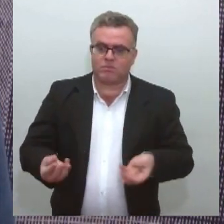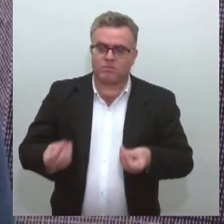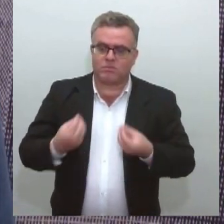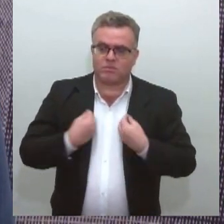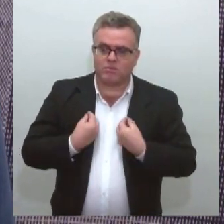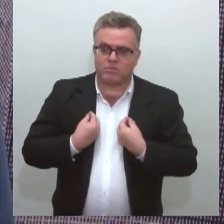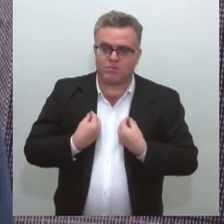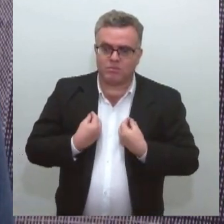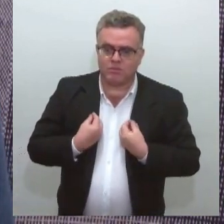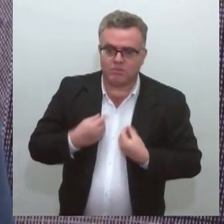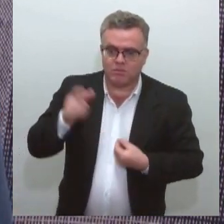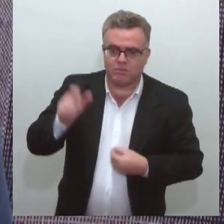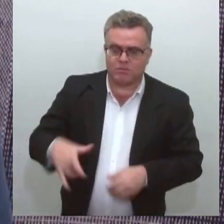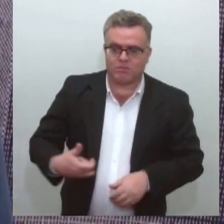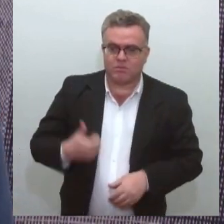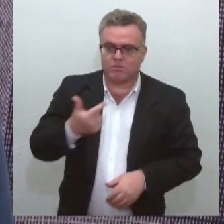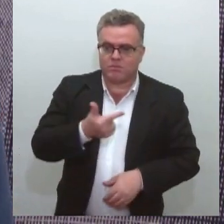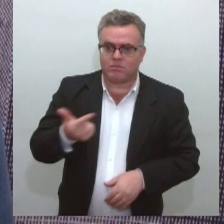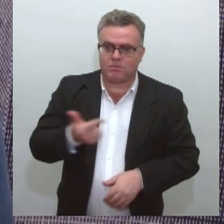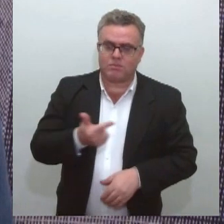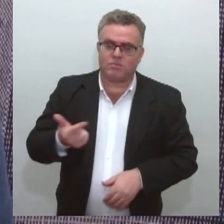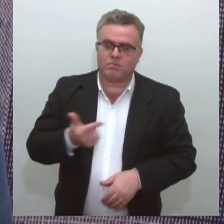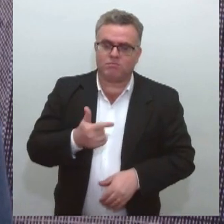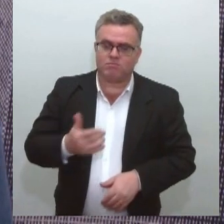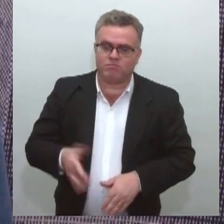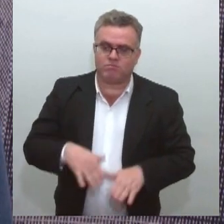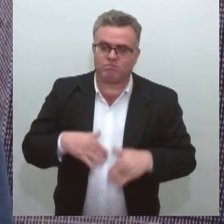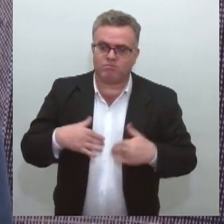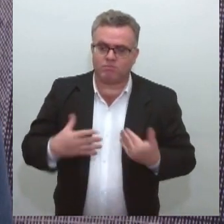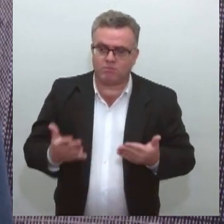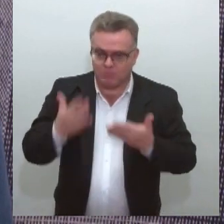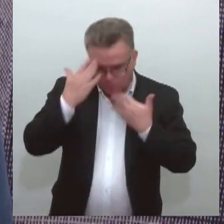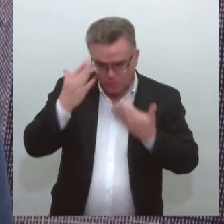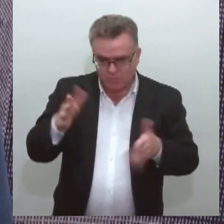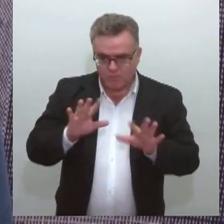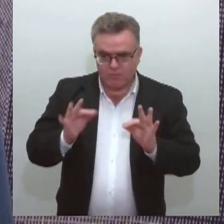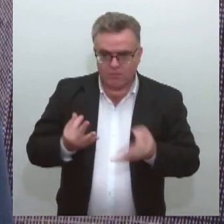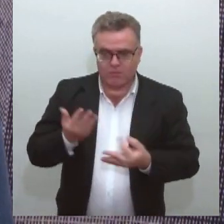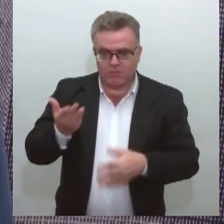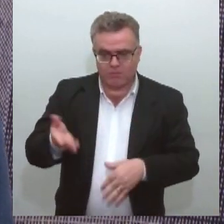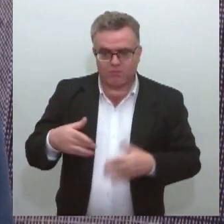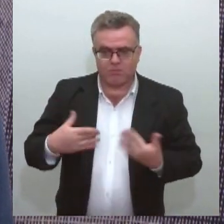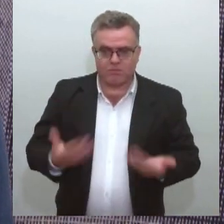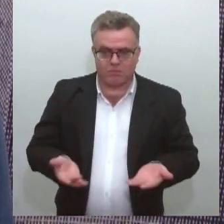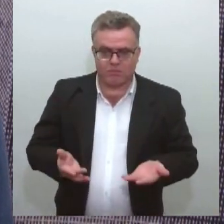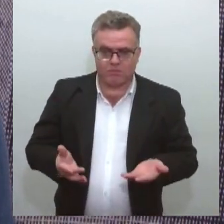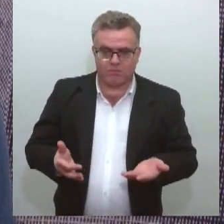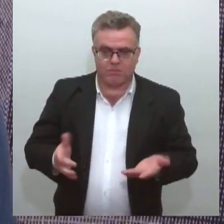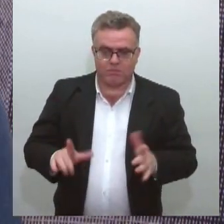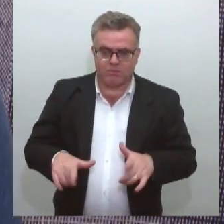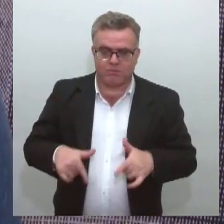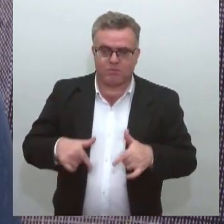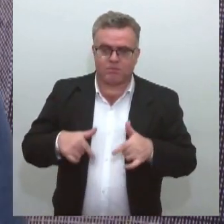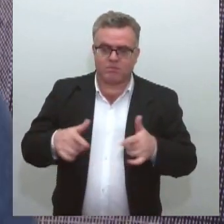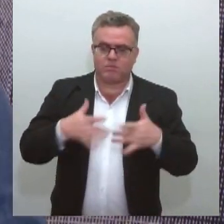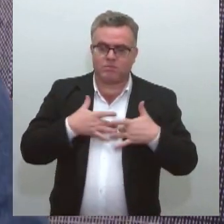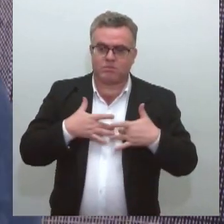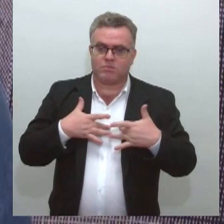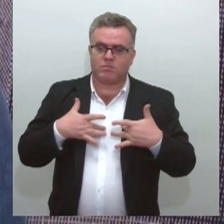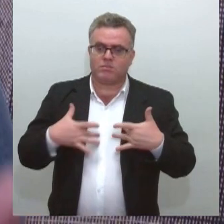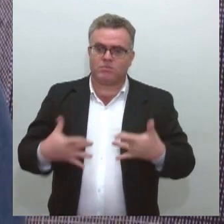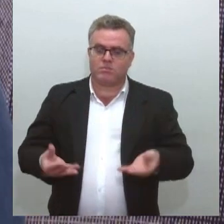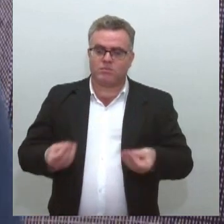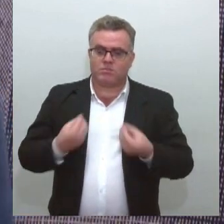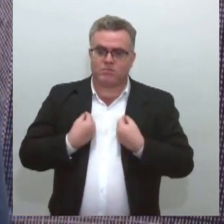22 anos. Eu agradeço a família dele por ele ter feito essa generosidade para mim e